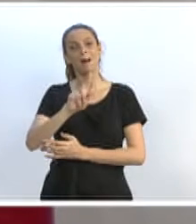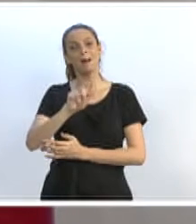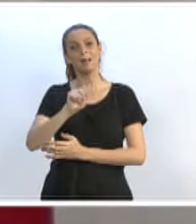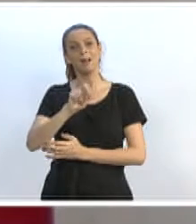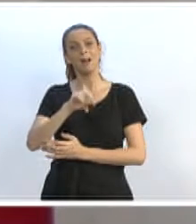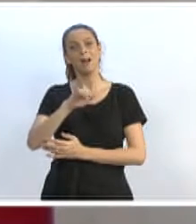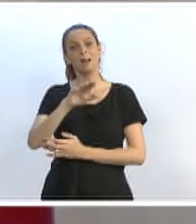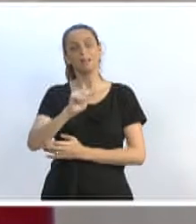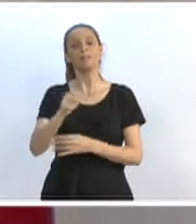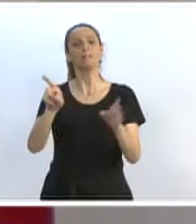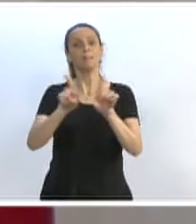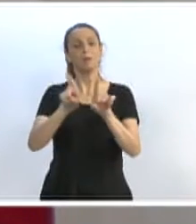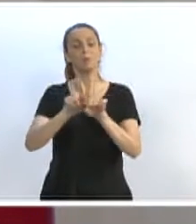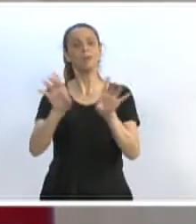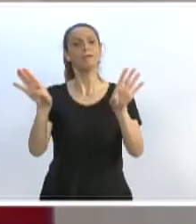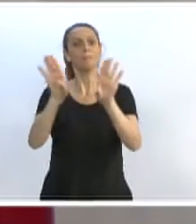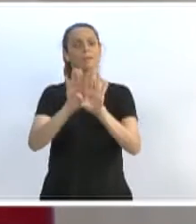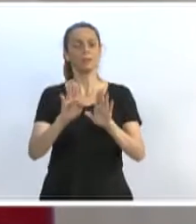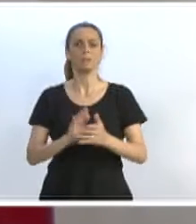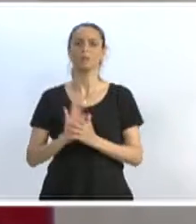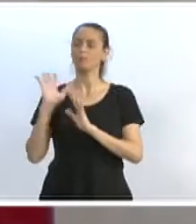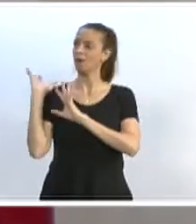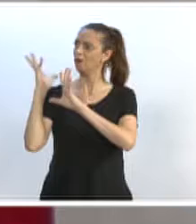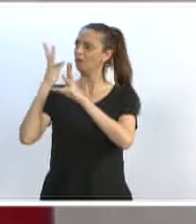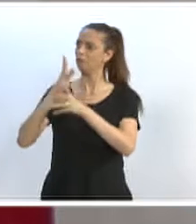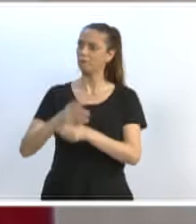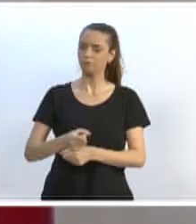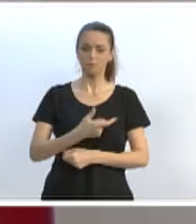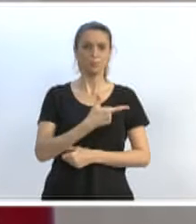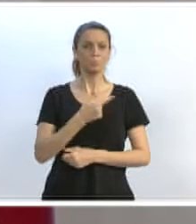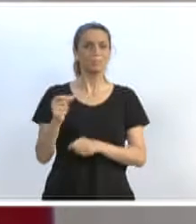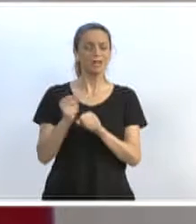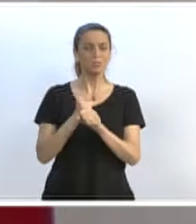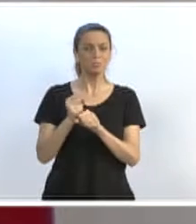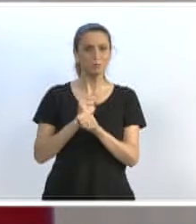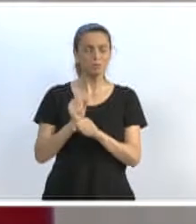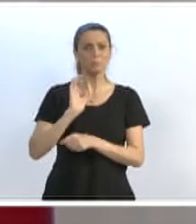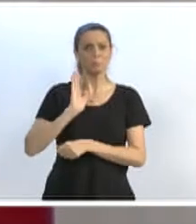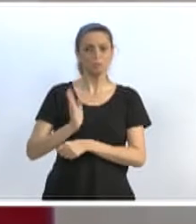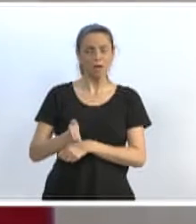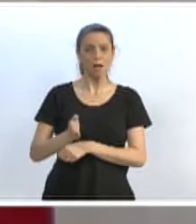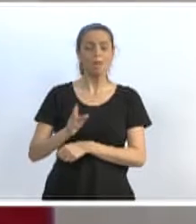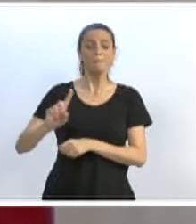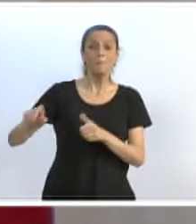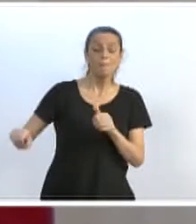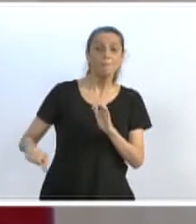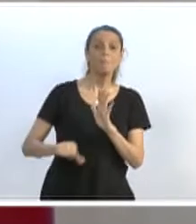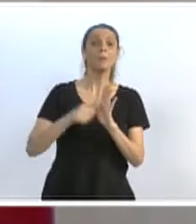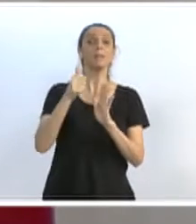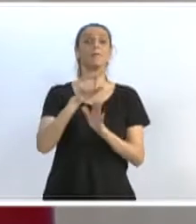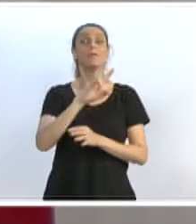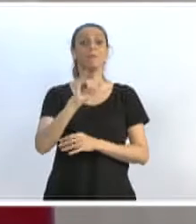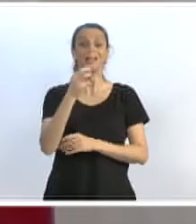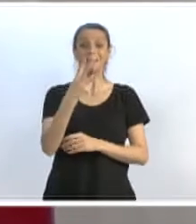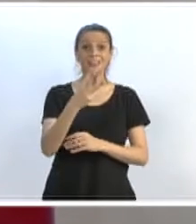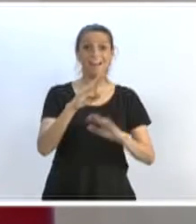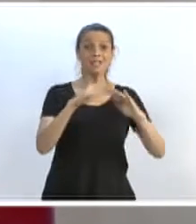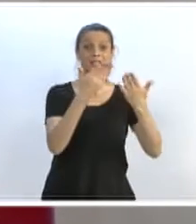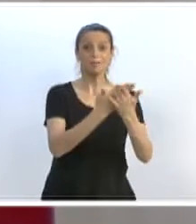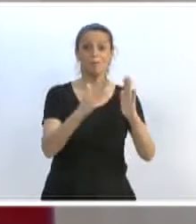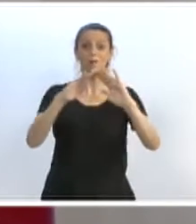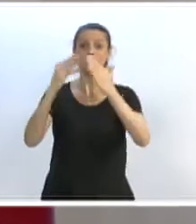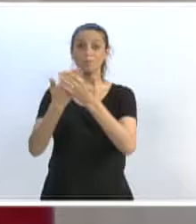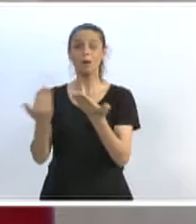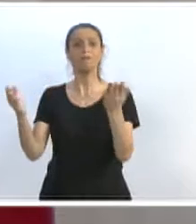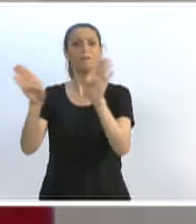com quase 200 anos, nós vamos ter escolas fechadas no nosso município e a redução de mais de 90 horários de